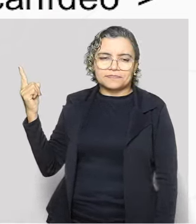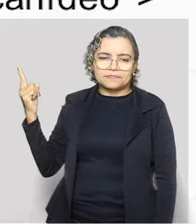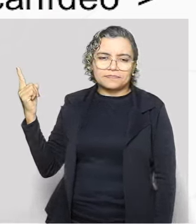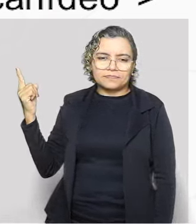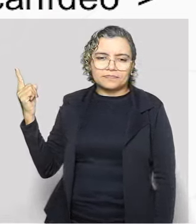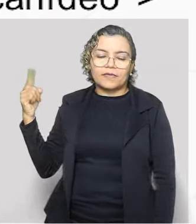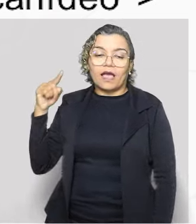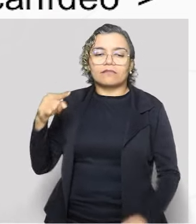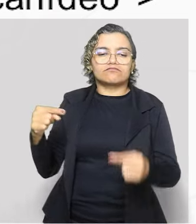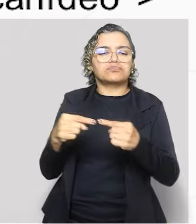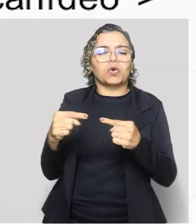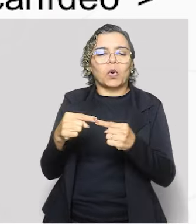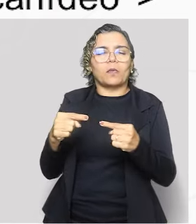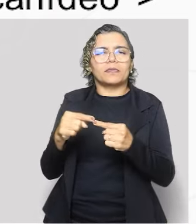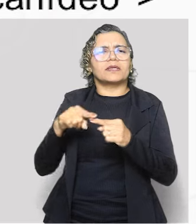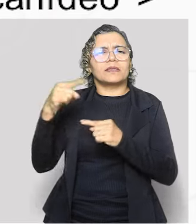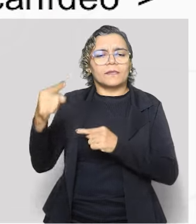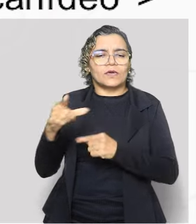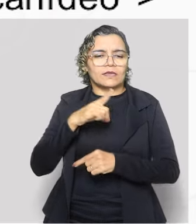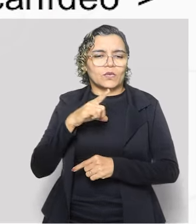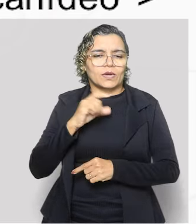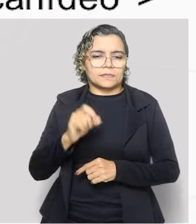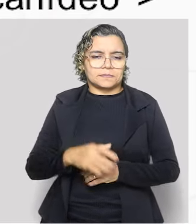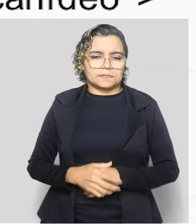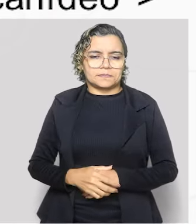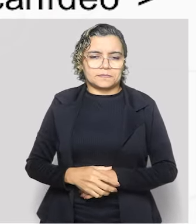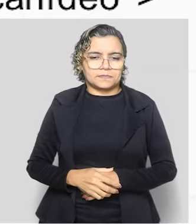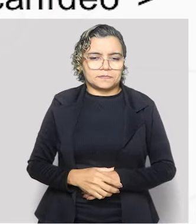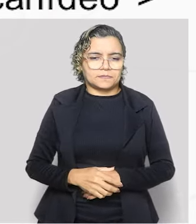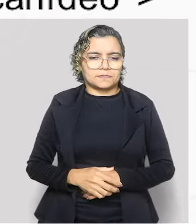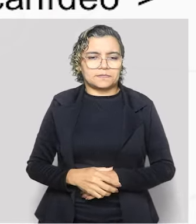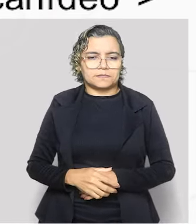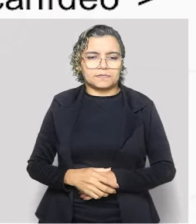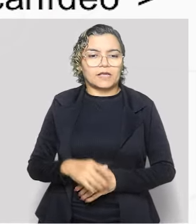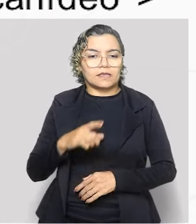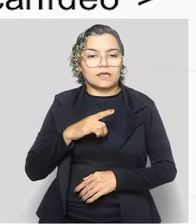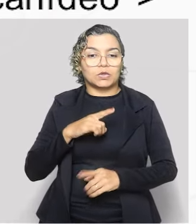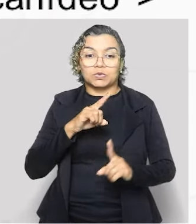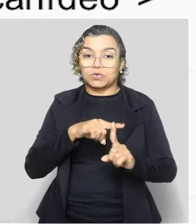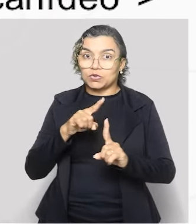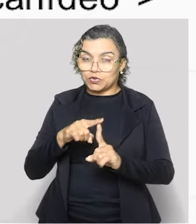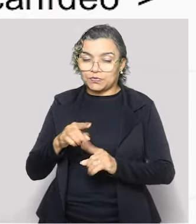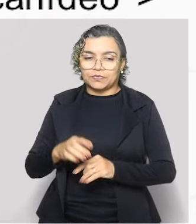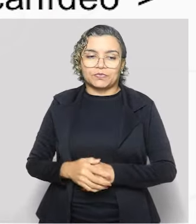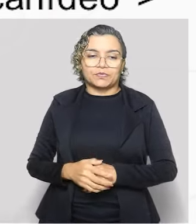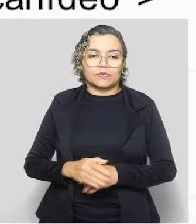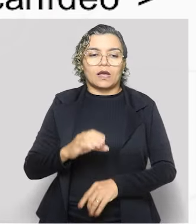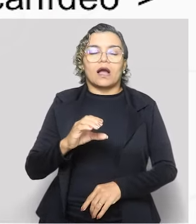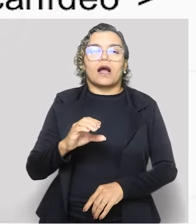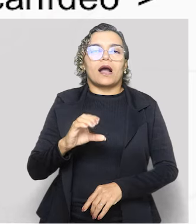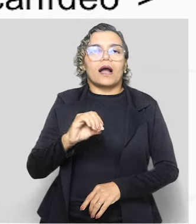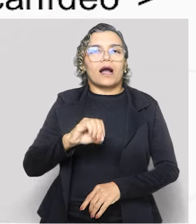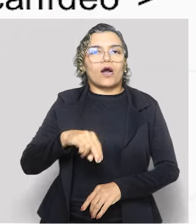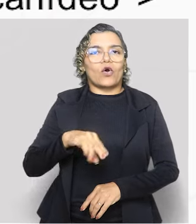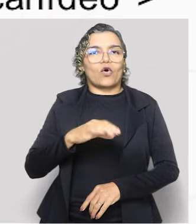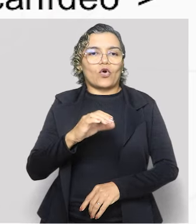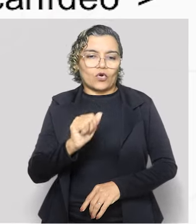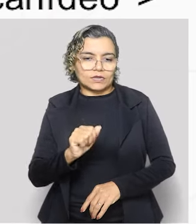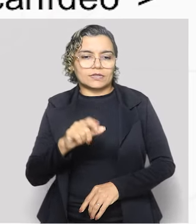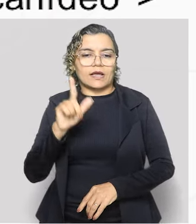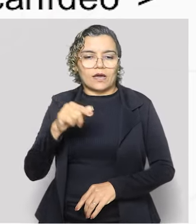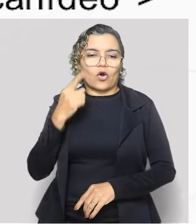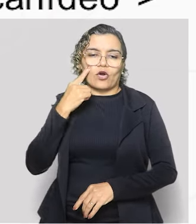seria correspondente lá no final a gente tem o quê Bora lá a espécie tá bom a onça fala seguinte ela é